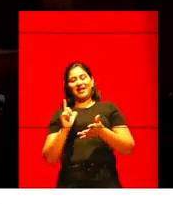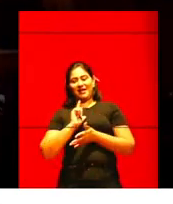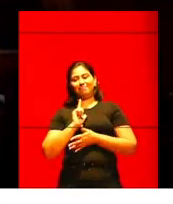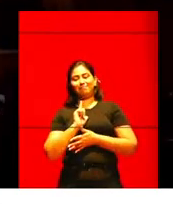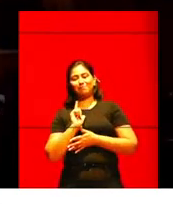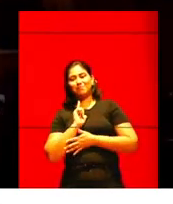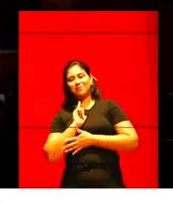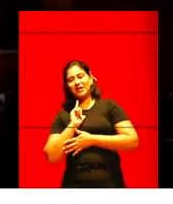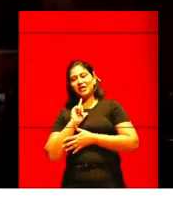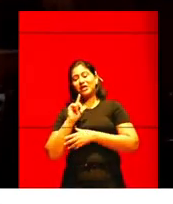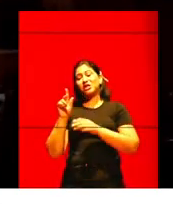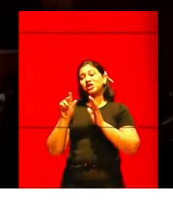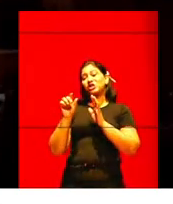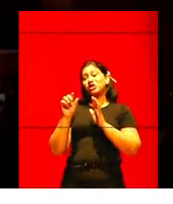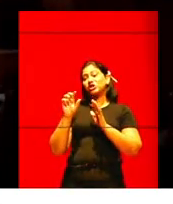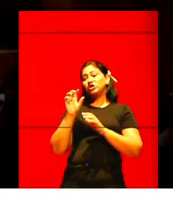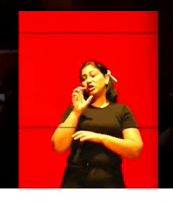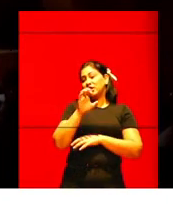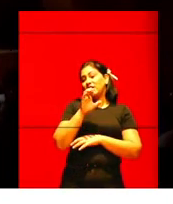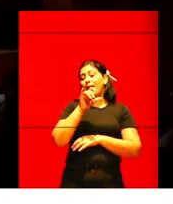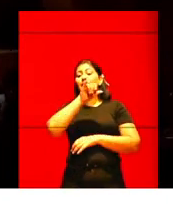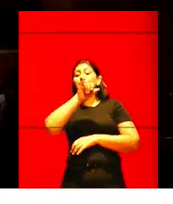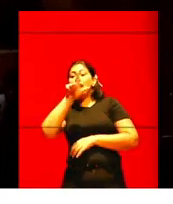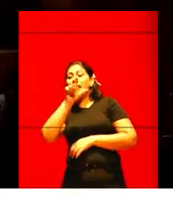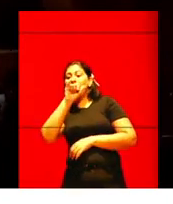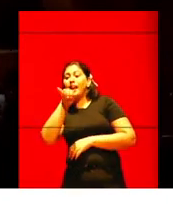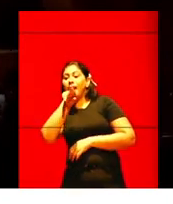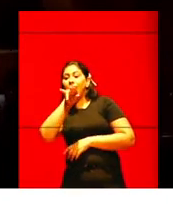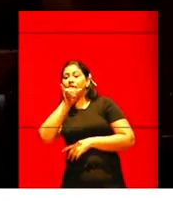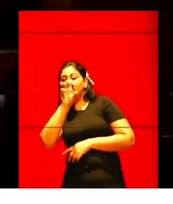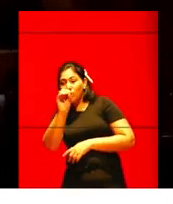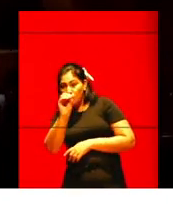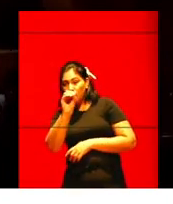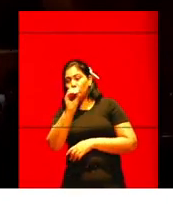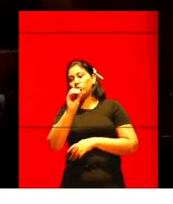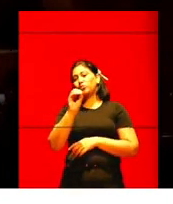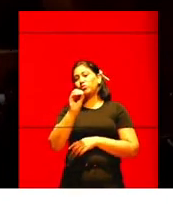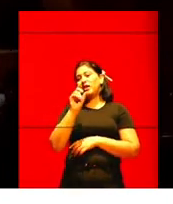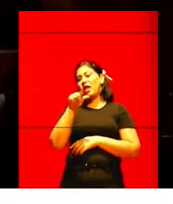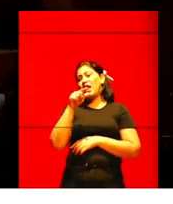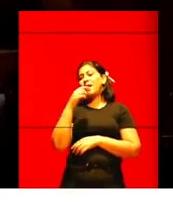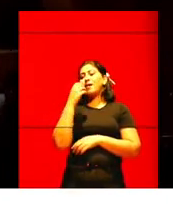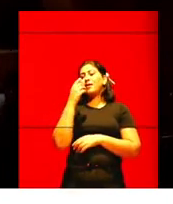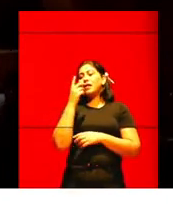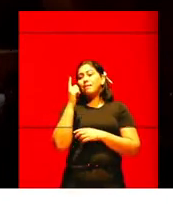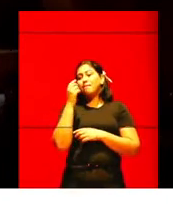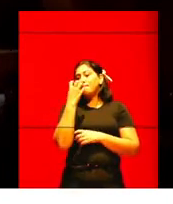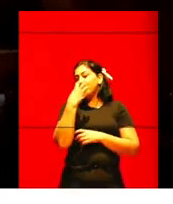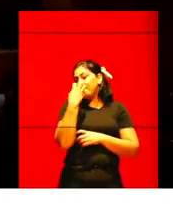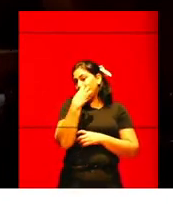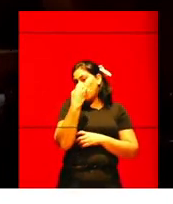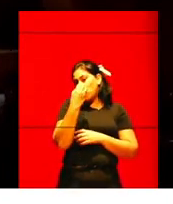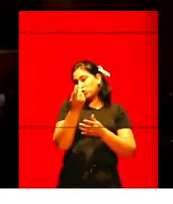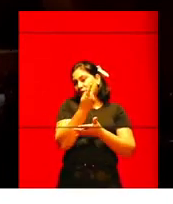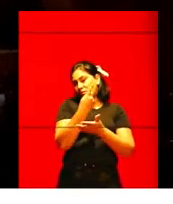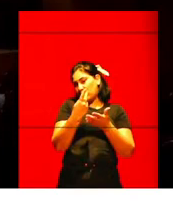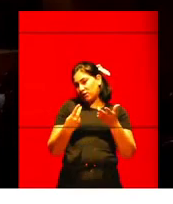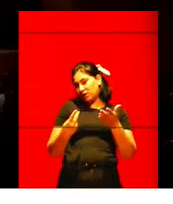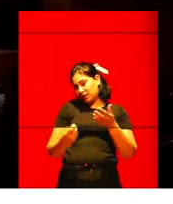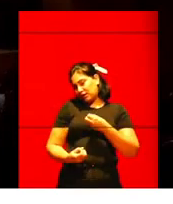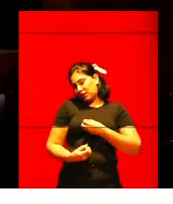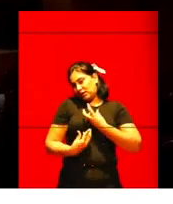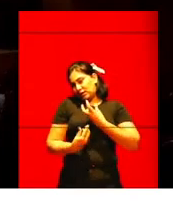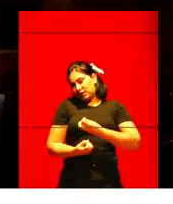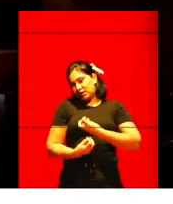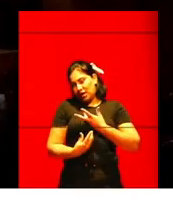musicalidade? Isso é o chamado de lírica. Na literatura chamamos isso de lírica. Sempre está na prova. E o